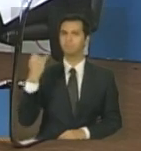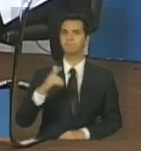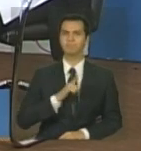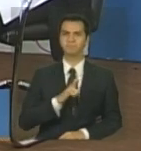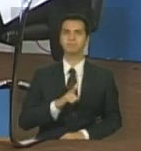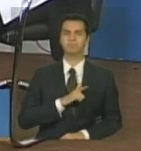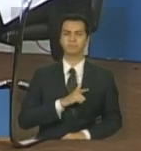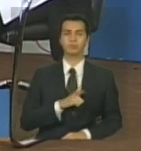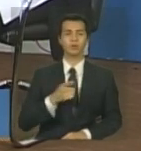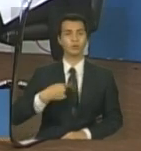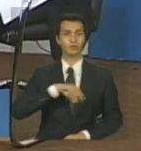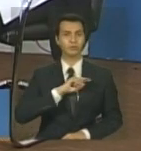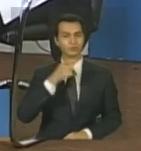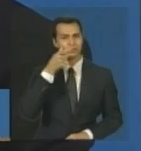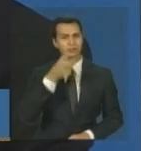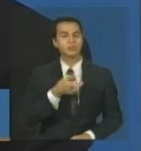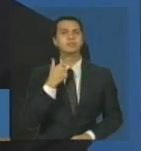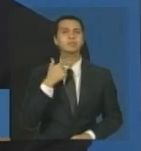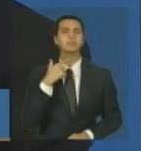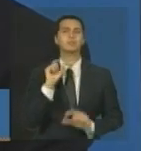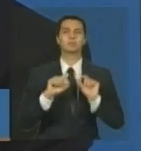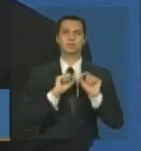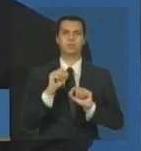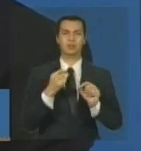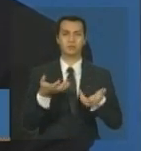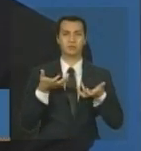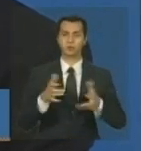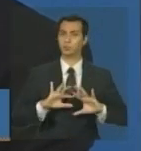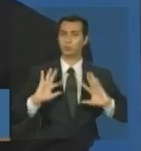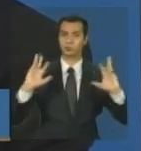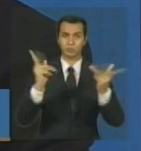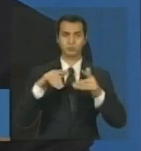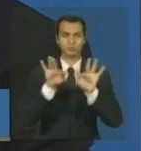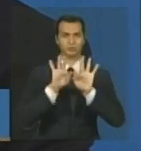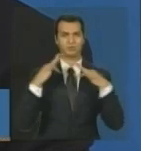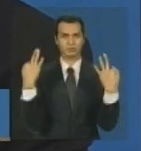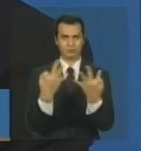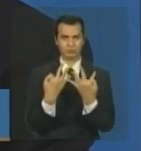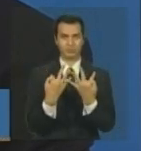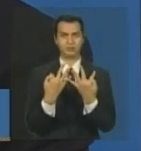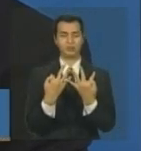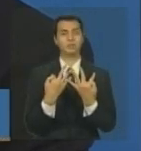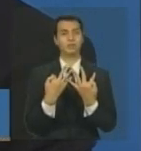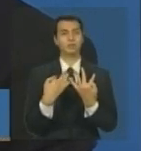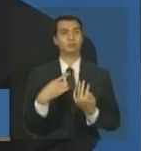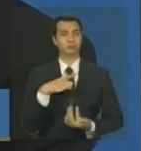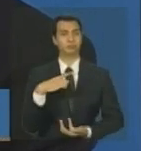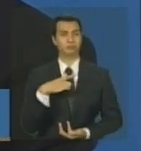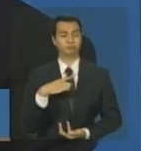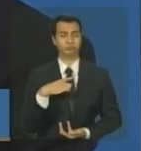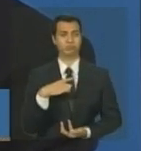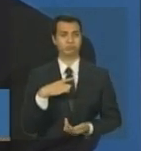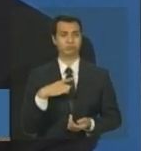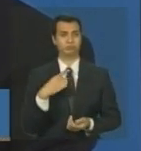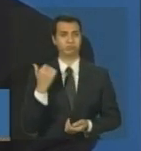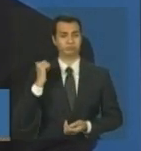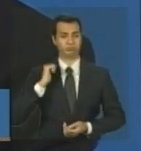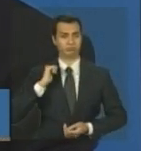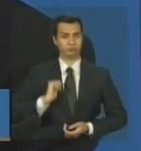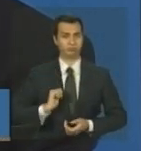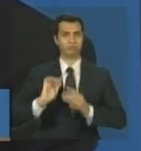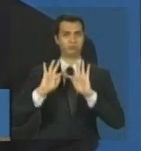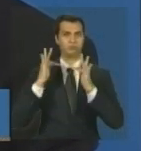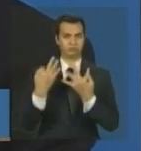O nosso interesse fundamental é que todas as famílias beneficiárias do programa Bolsa Família, ou todas as famílias que tenham renda para ser beneficiárias, ou seja, as